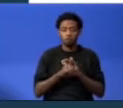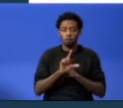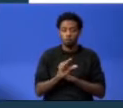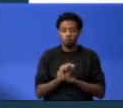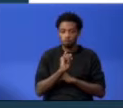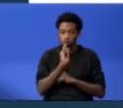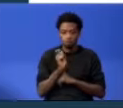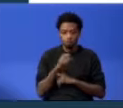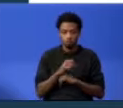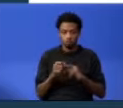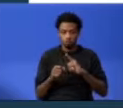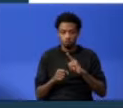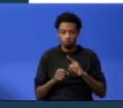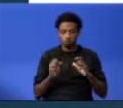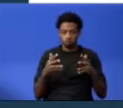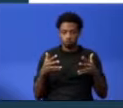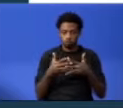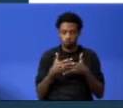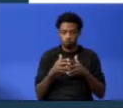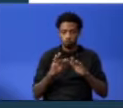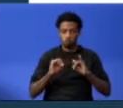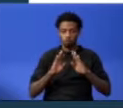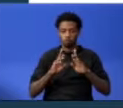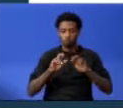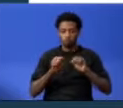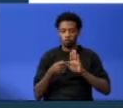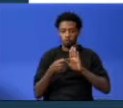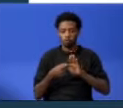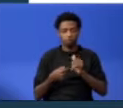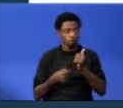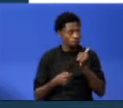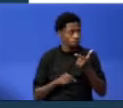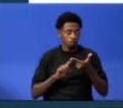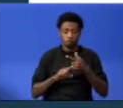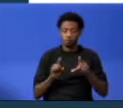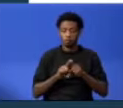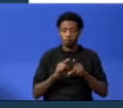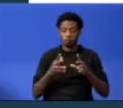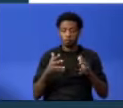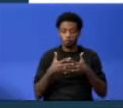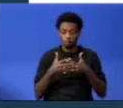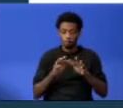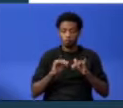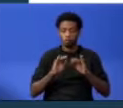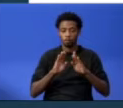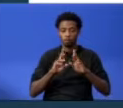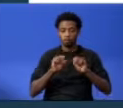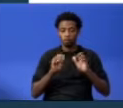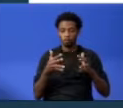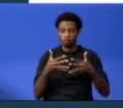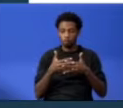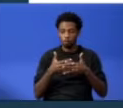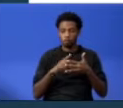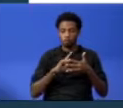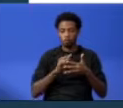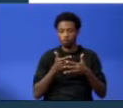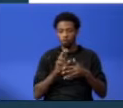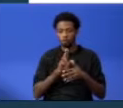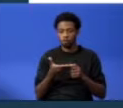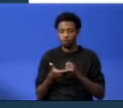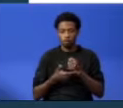menores. Então, a gente tem a fibra muscular aqui representada e na fibra muscular a gente tem uma outra estrutura